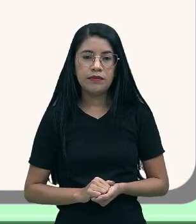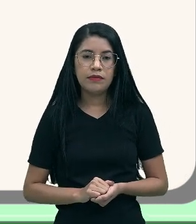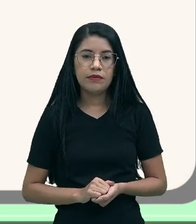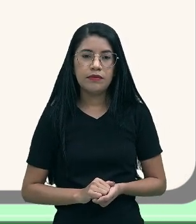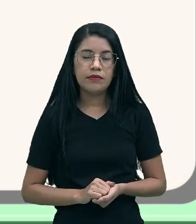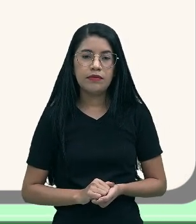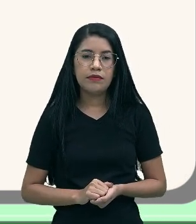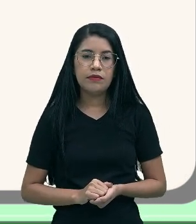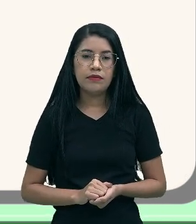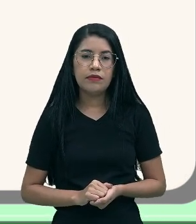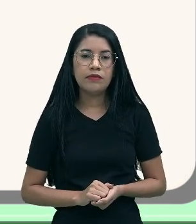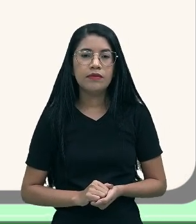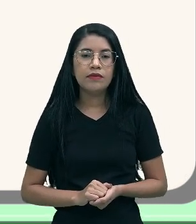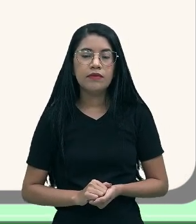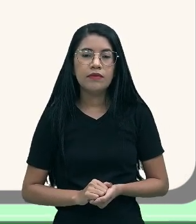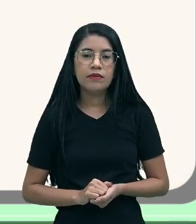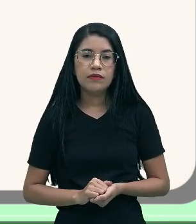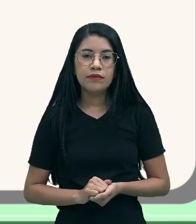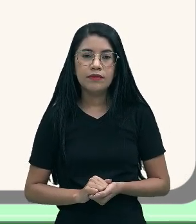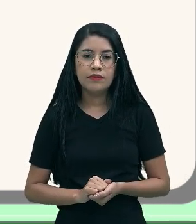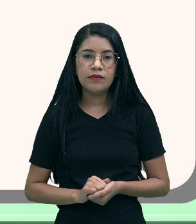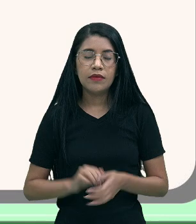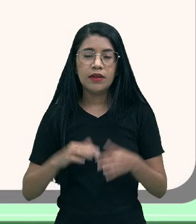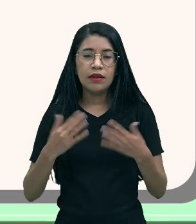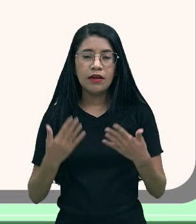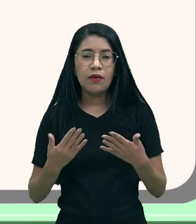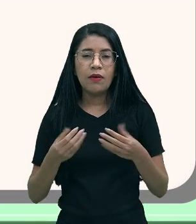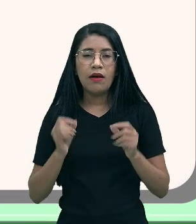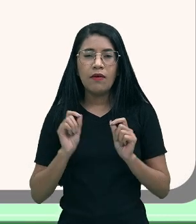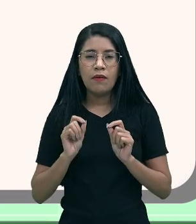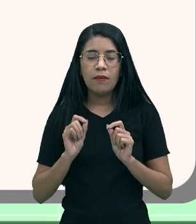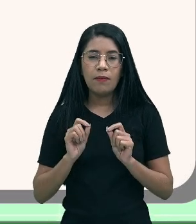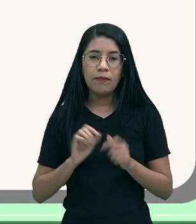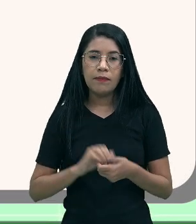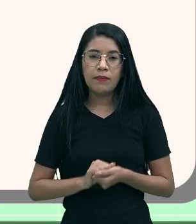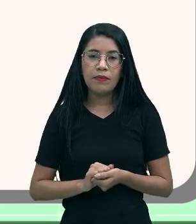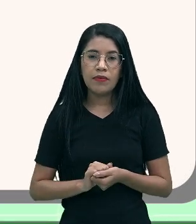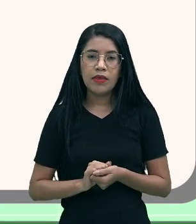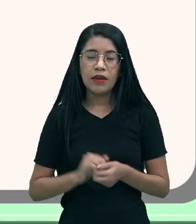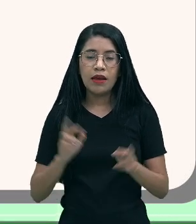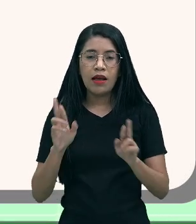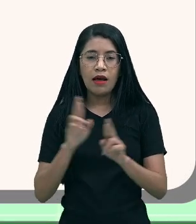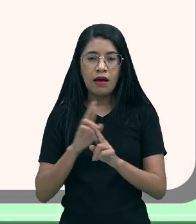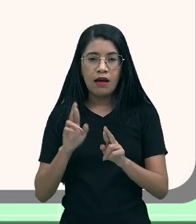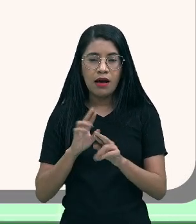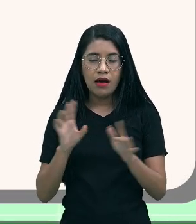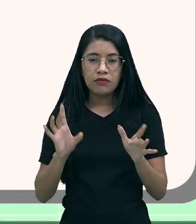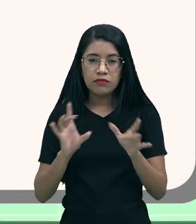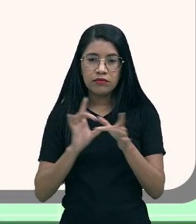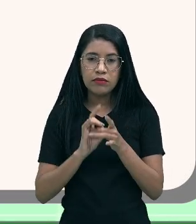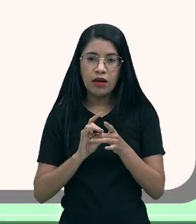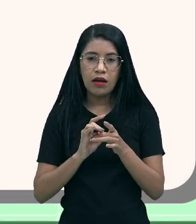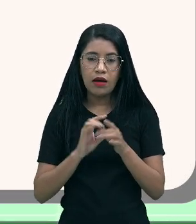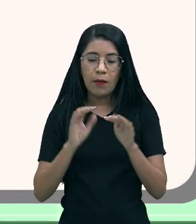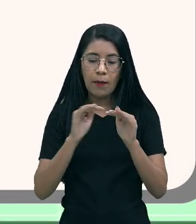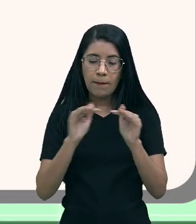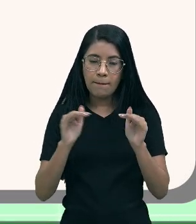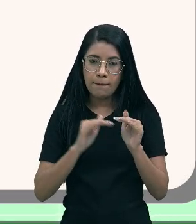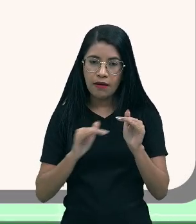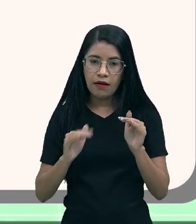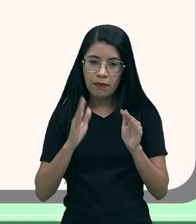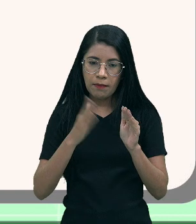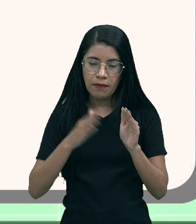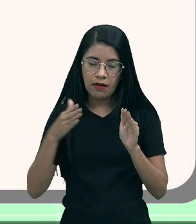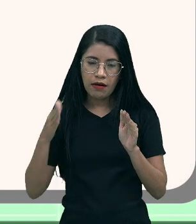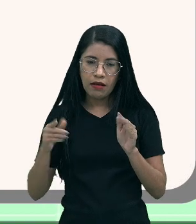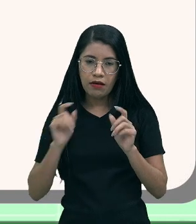de resistores. Então, vamos ver aí que na associação em paralelo, olha só, A gente